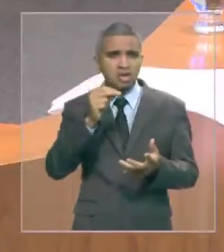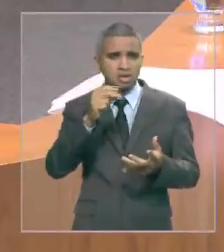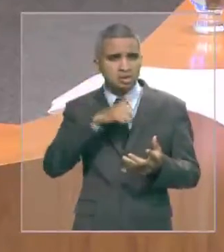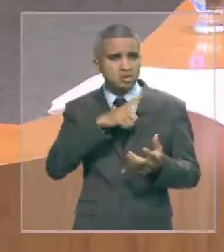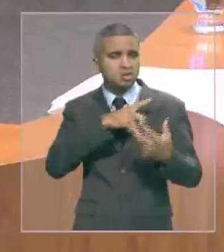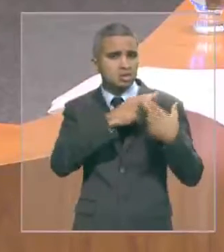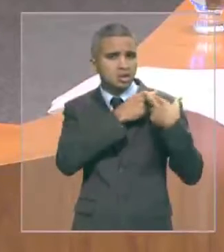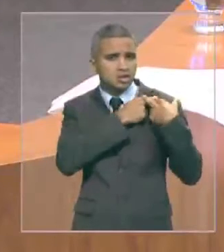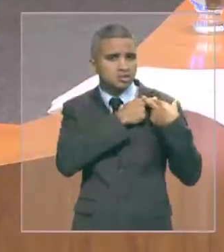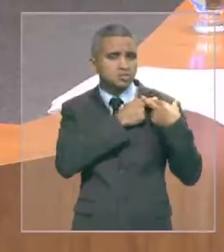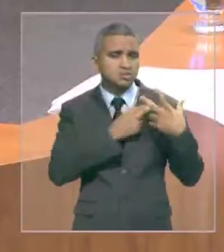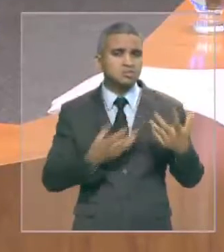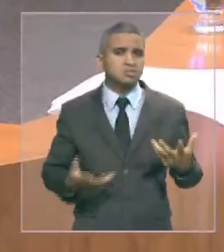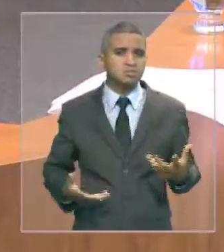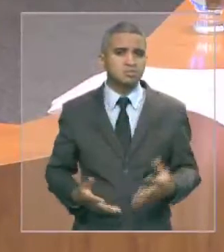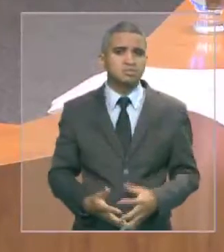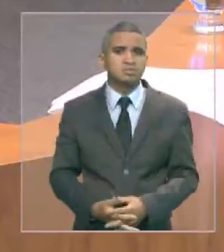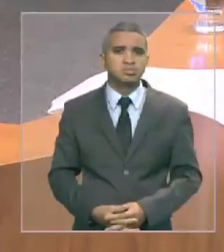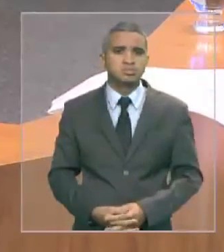irresponsável.